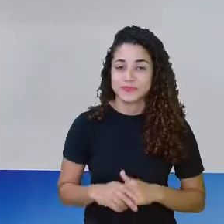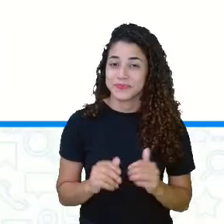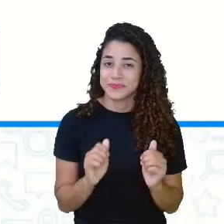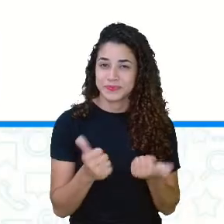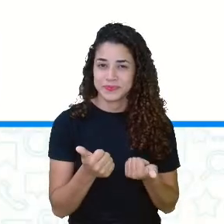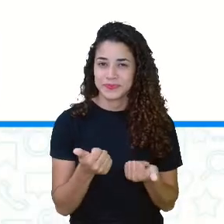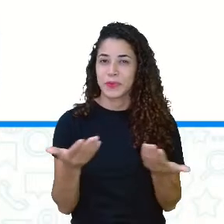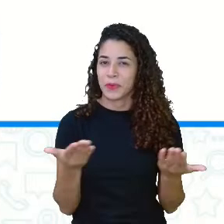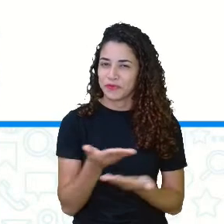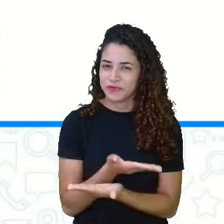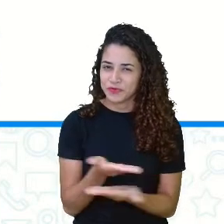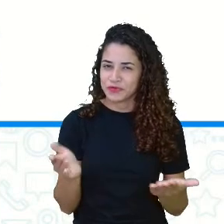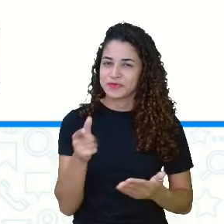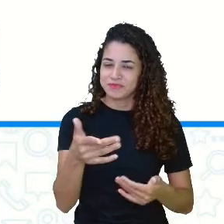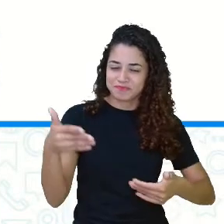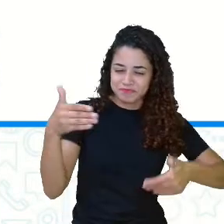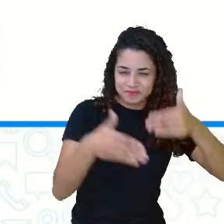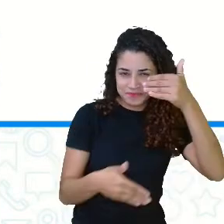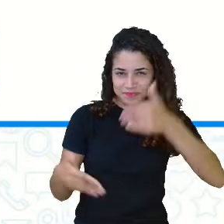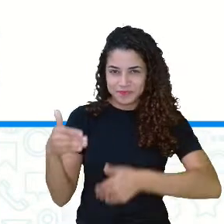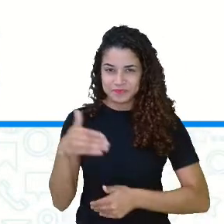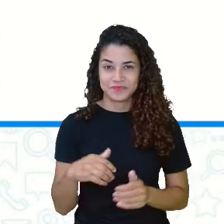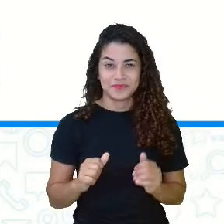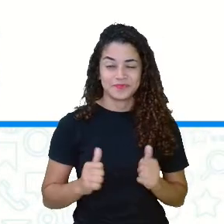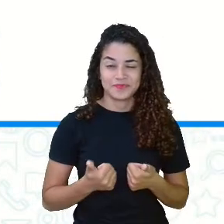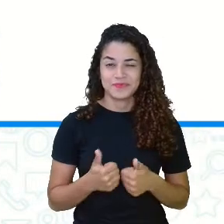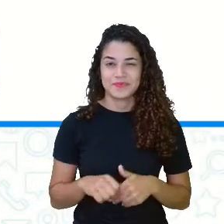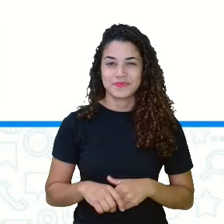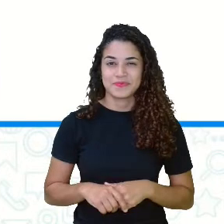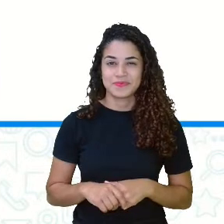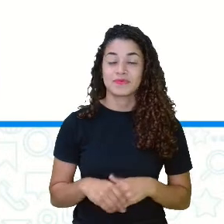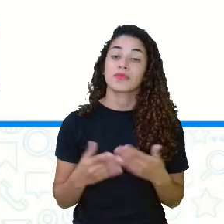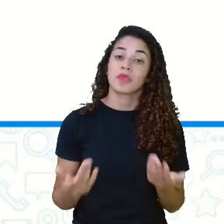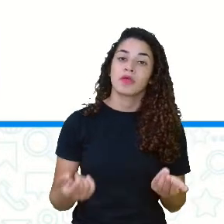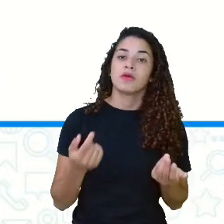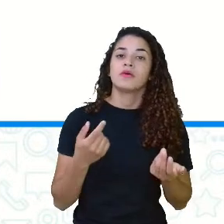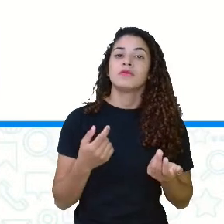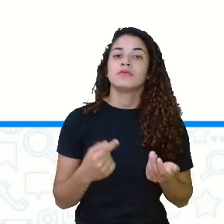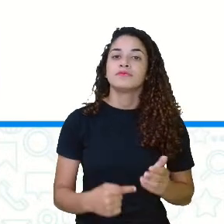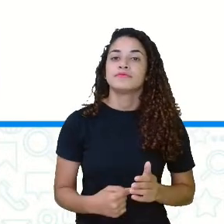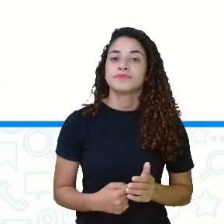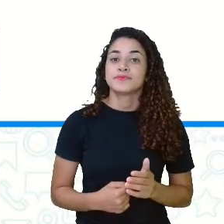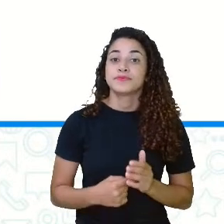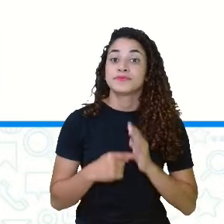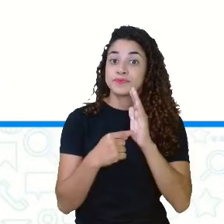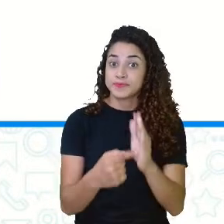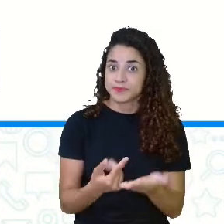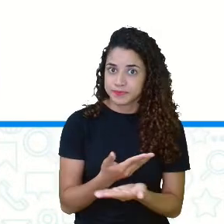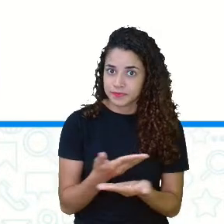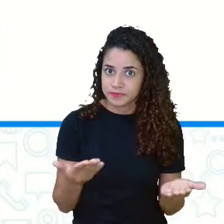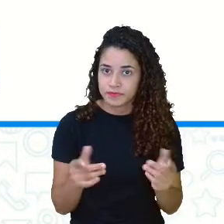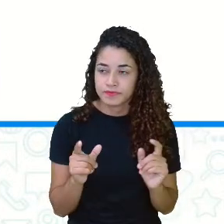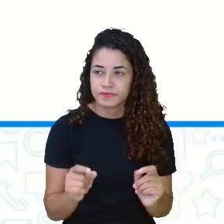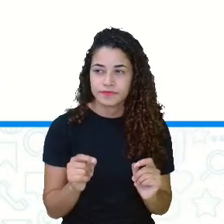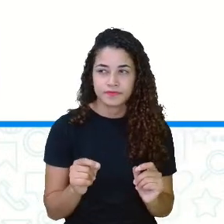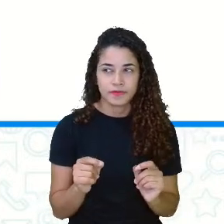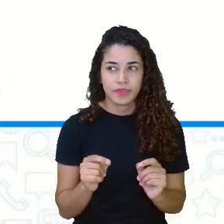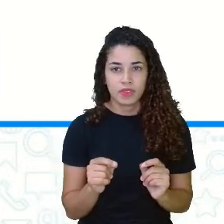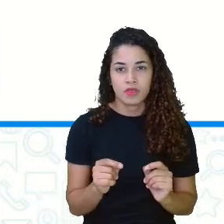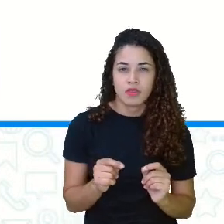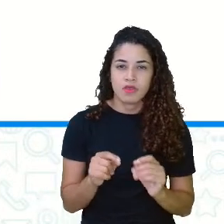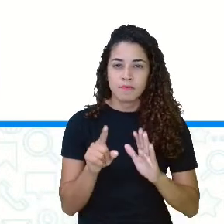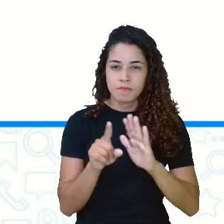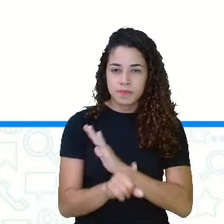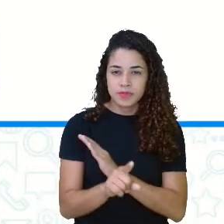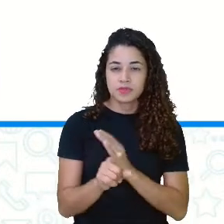é com vocês, tá bom? É a participação com vocês. Eu trouxe aqui uma situação problema e vocês